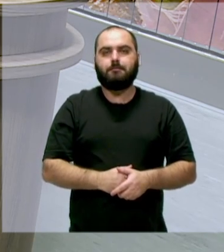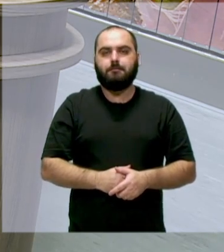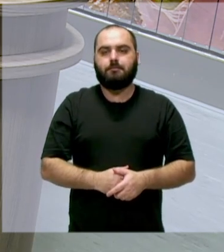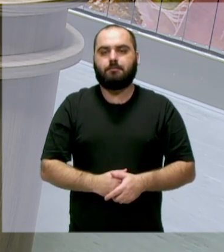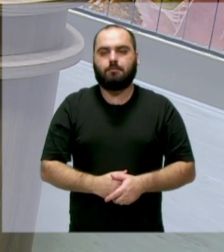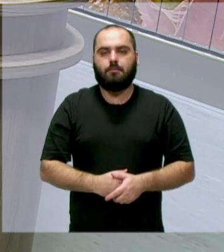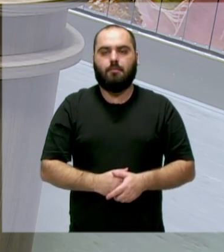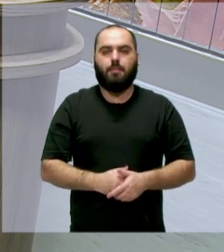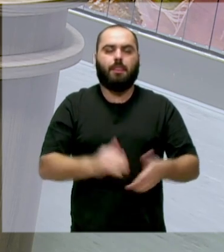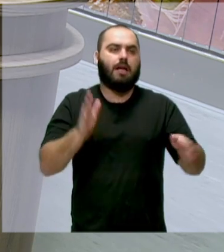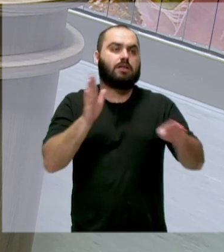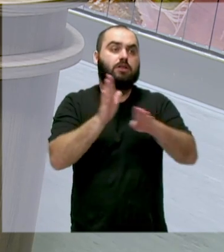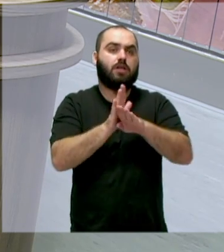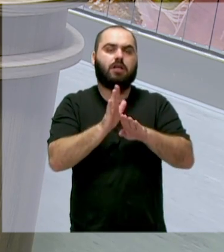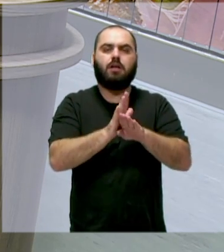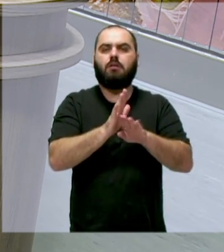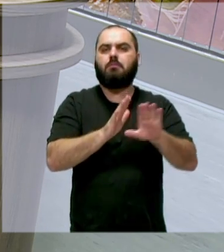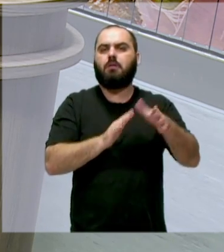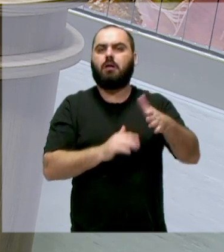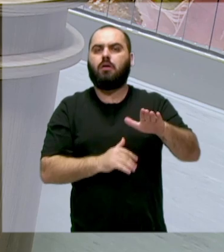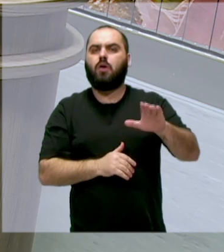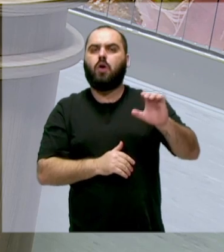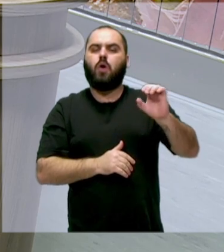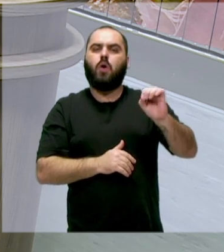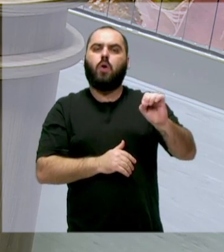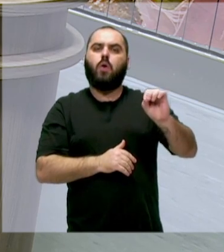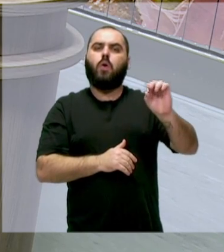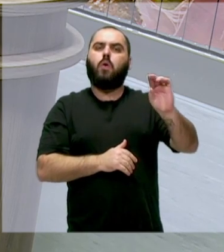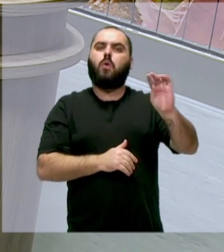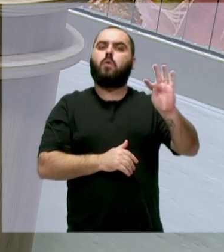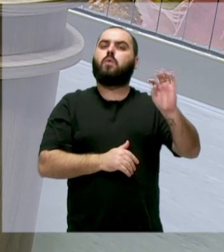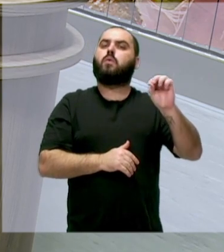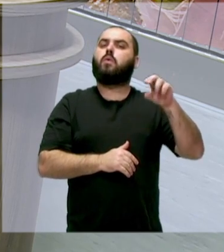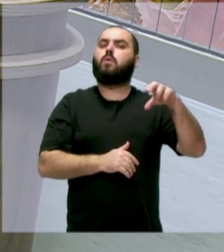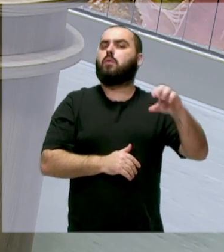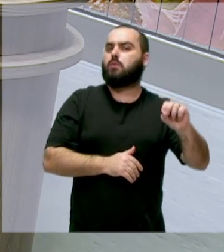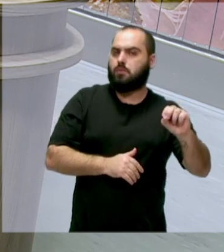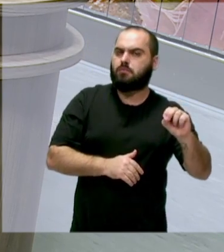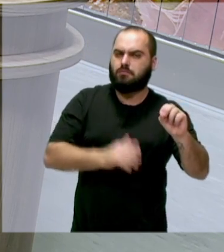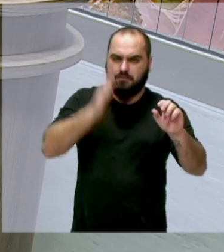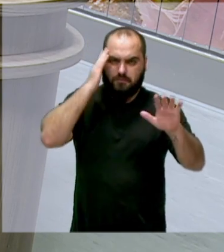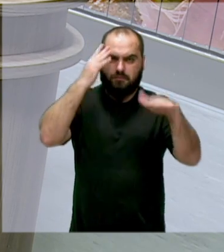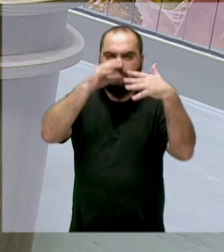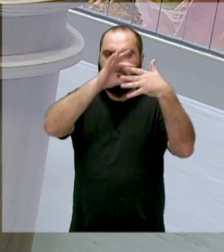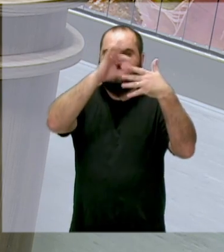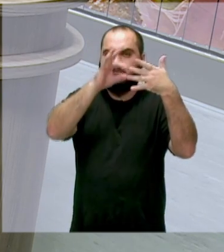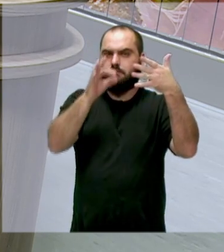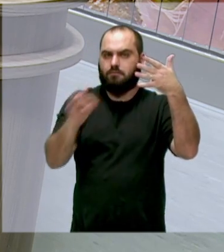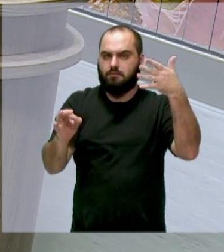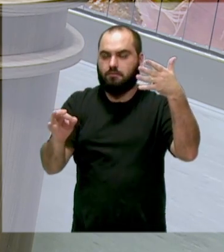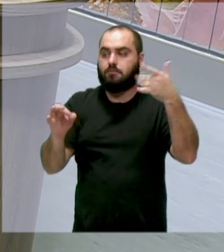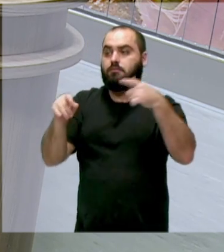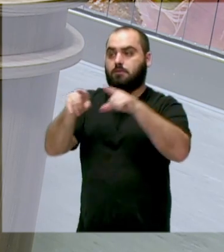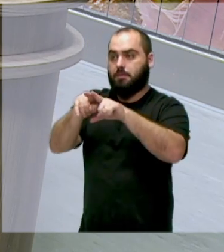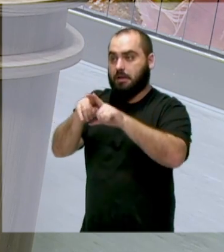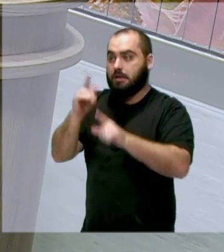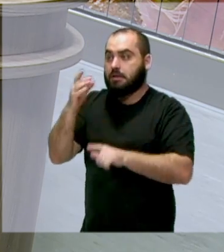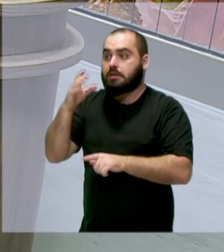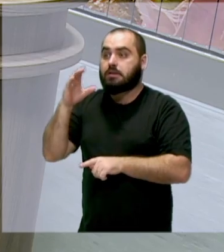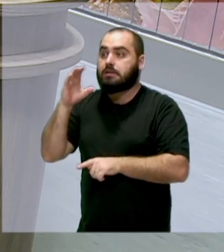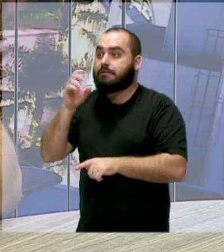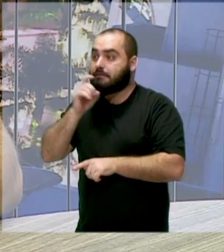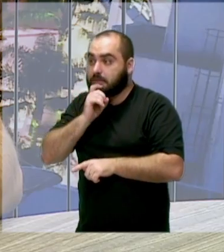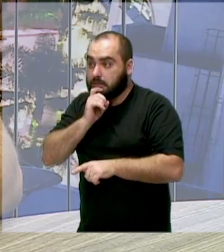o outono e o inverno? O que nós tivemos, que a gente está avaliando, nós saímos de uma pandemia, né, de